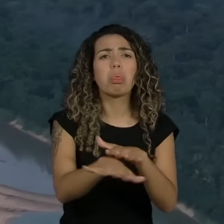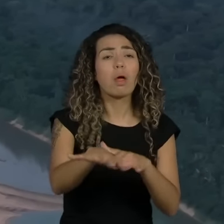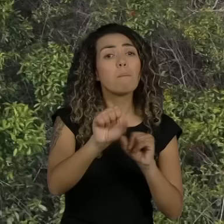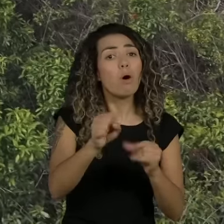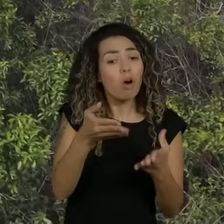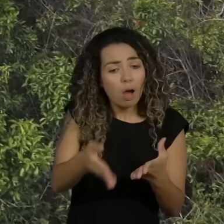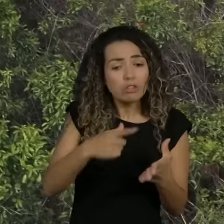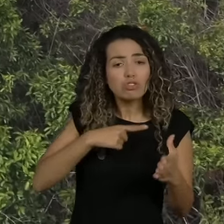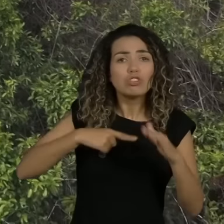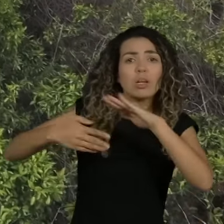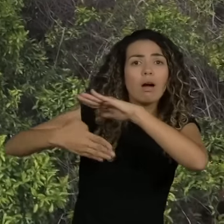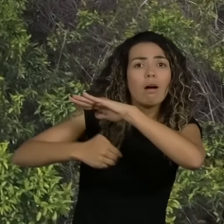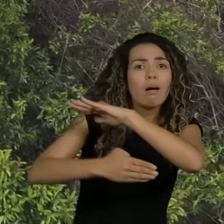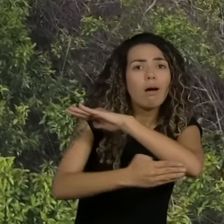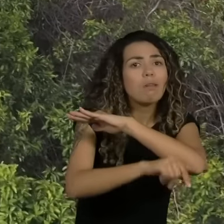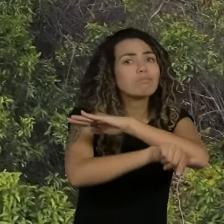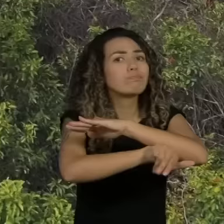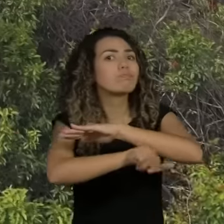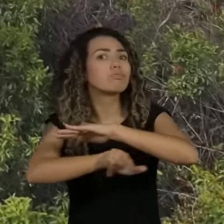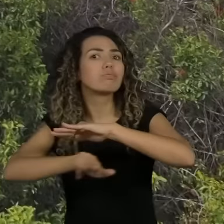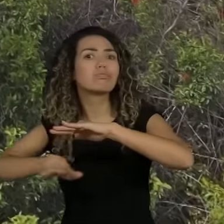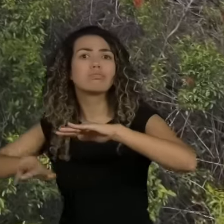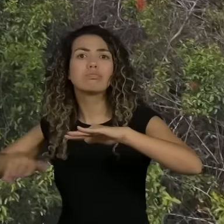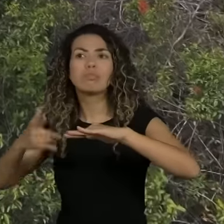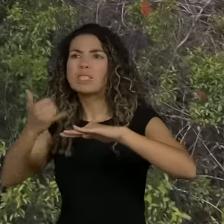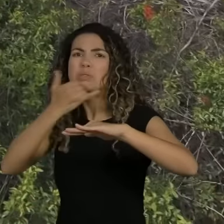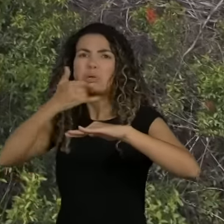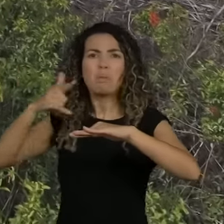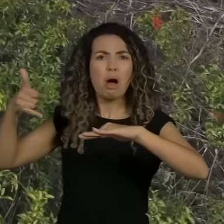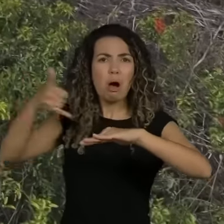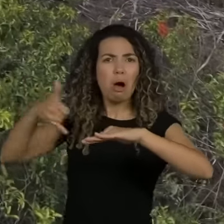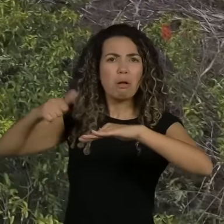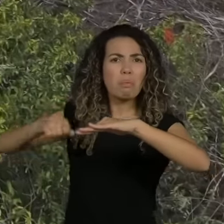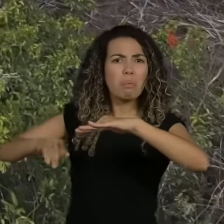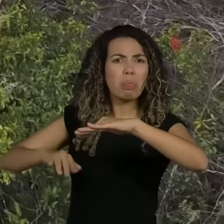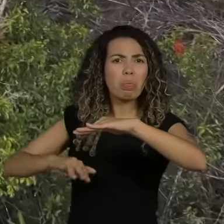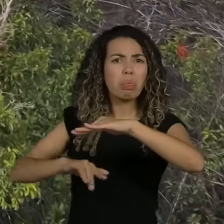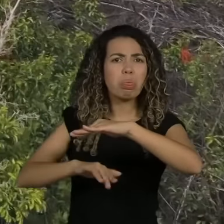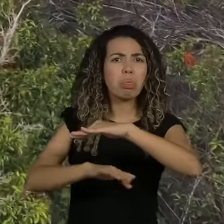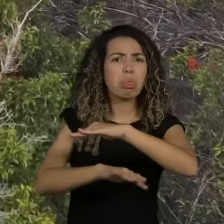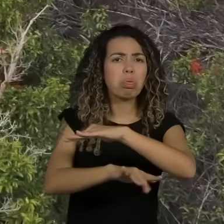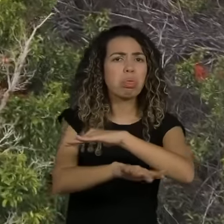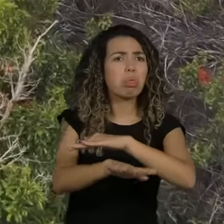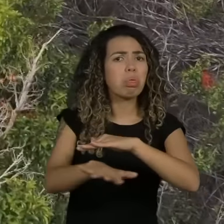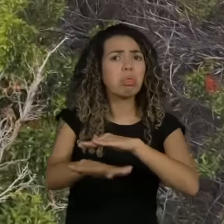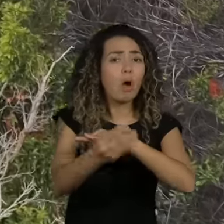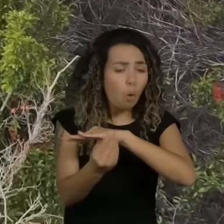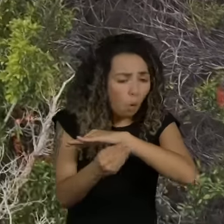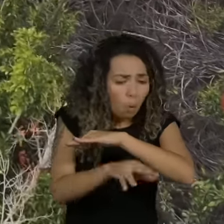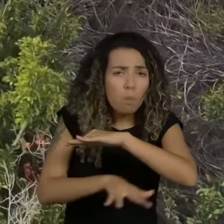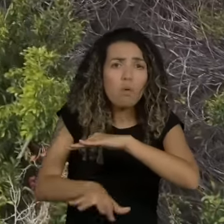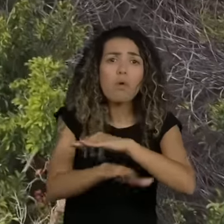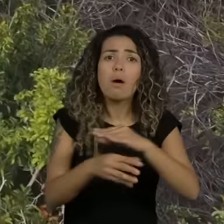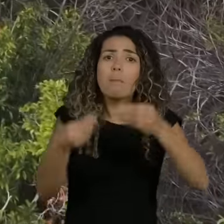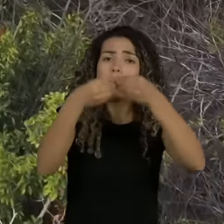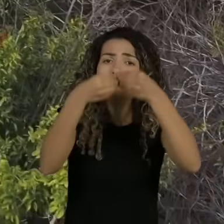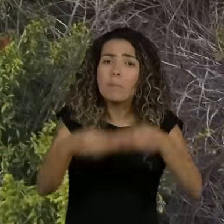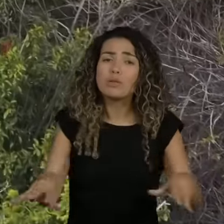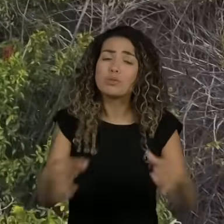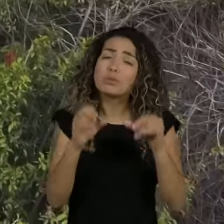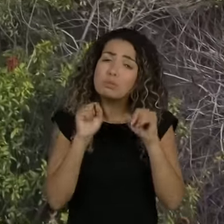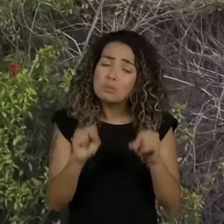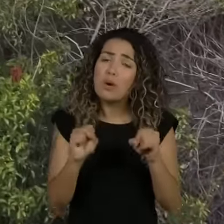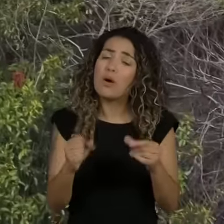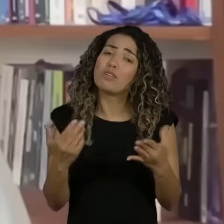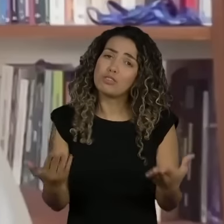né, em biodiversidade, que pode ser, né, atingida se esse projeto de exploração de petróleo ali na foz do Amazonas seguir